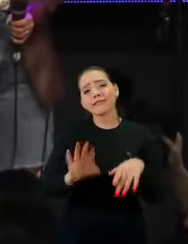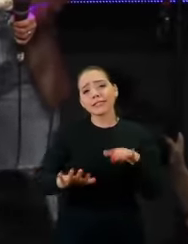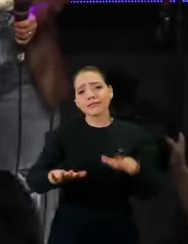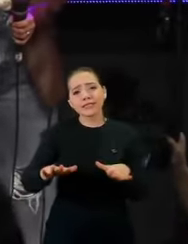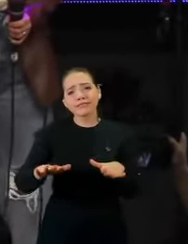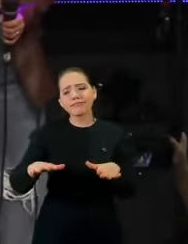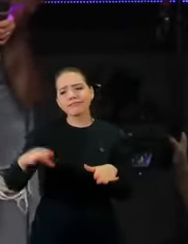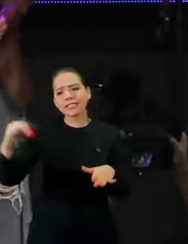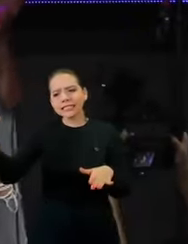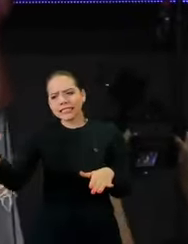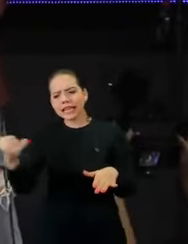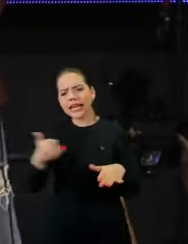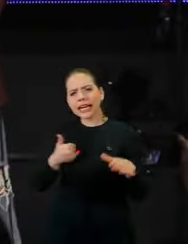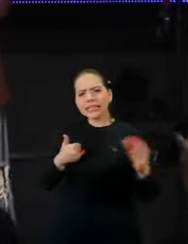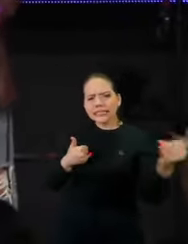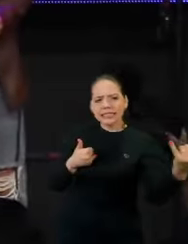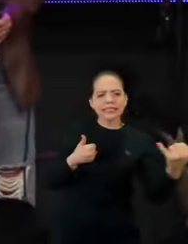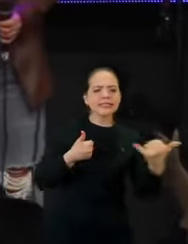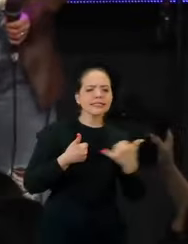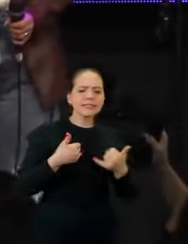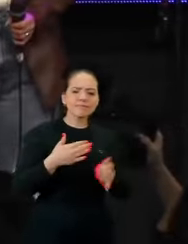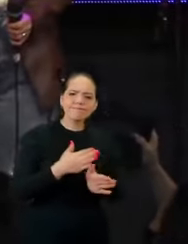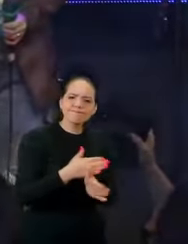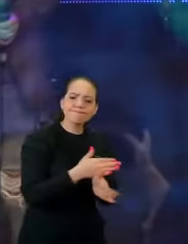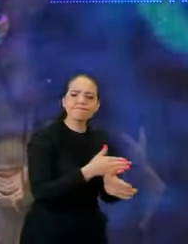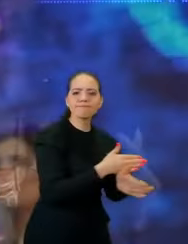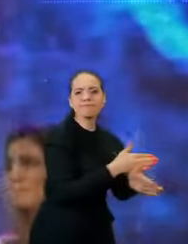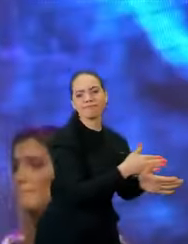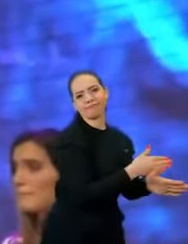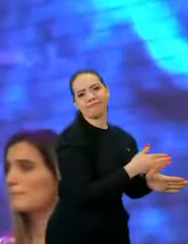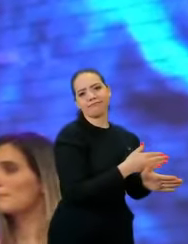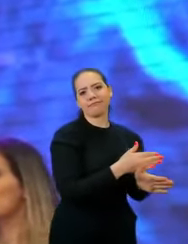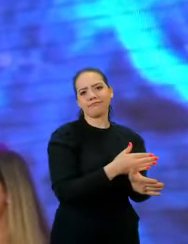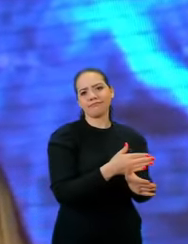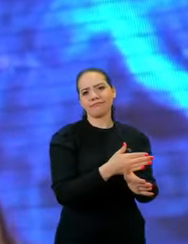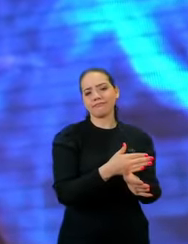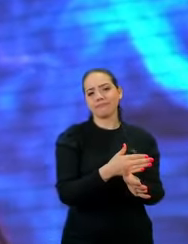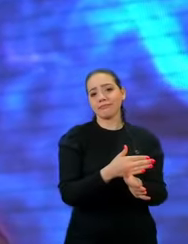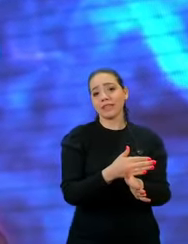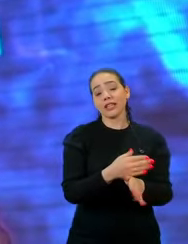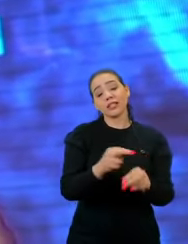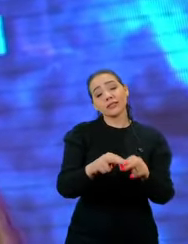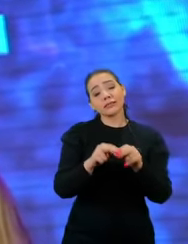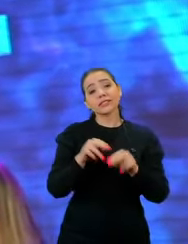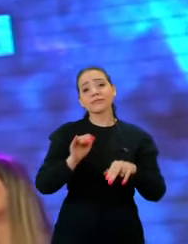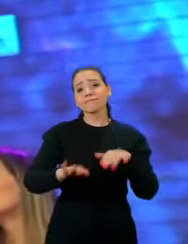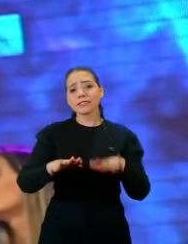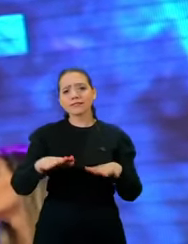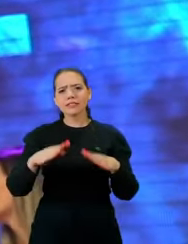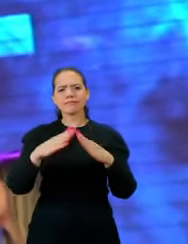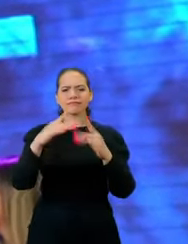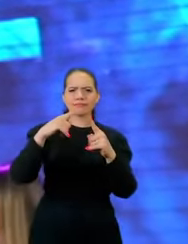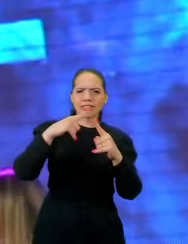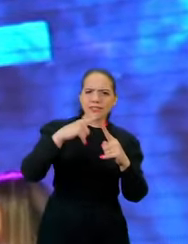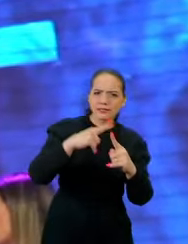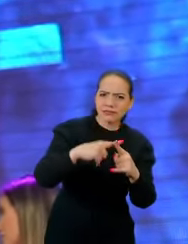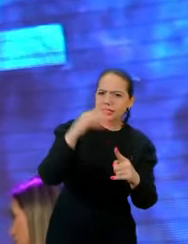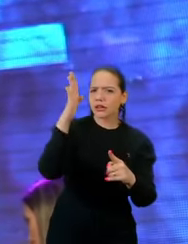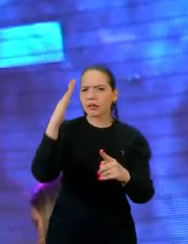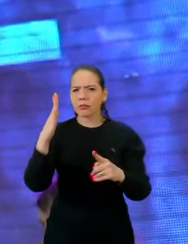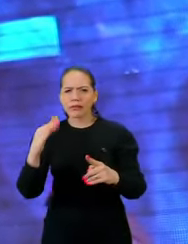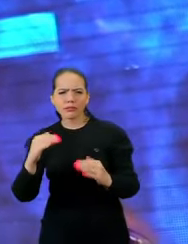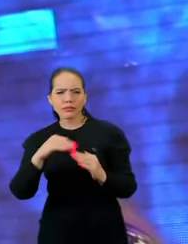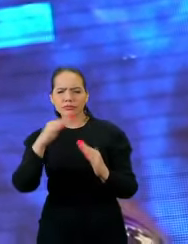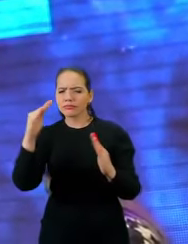as vezes que Deus quer dar um start na igreja de algo novo, Ele para, porque algo se perdeu, algo se corrompeu. Vocês sabem do que eu estou falando.